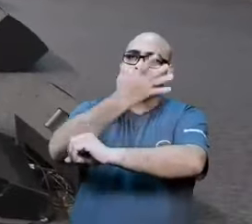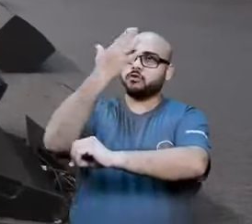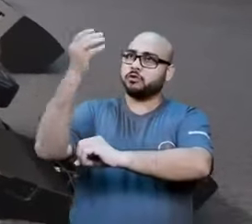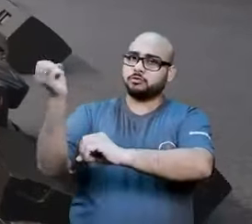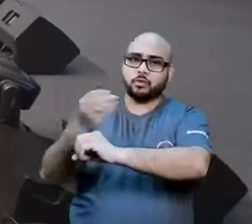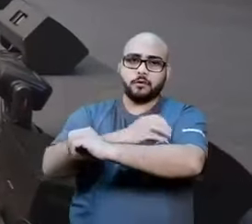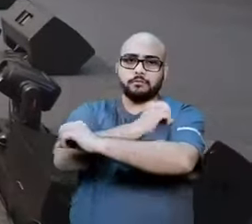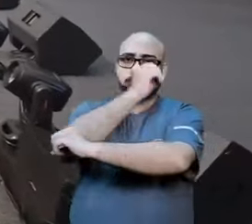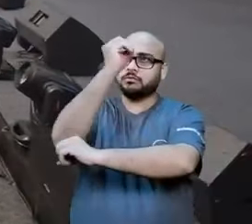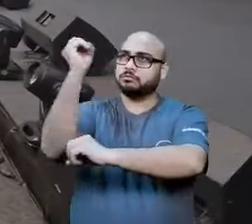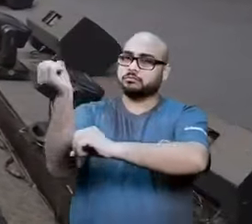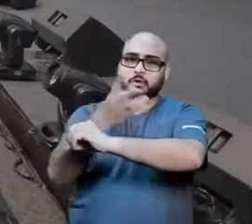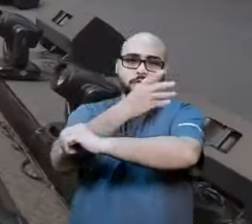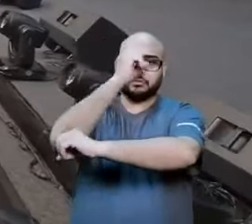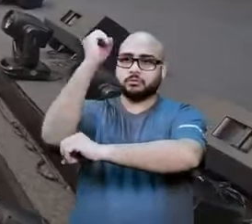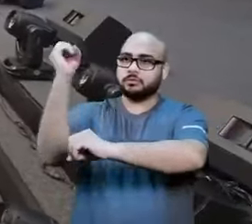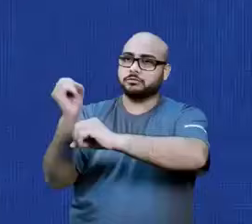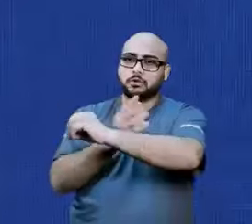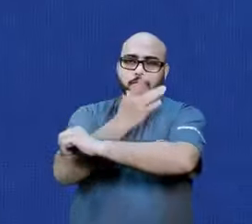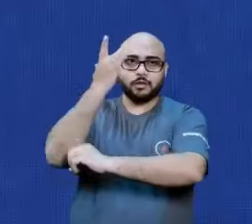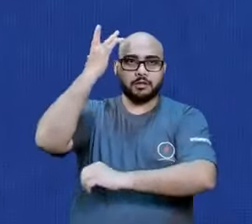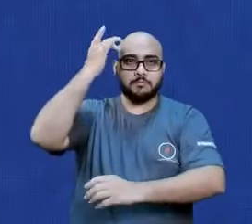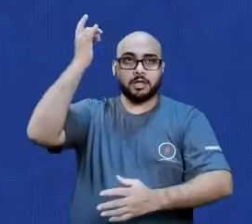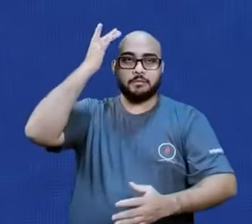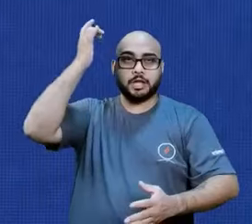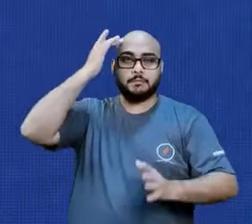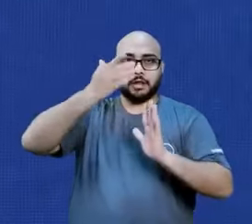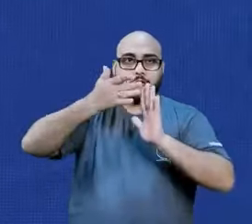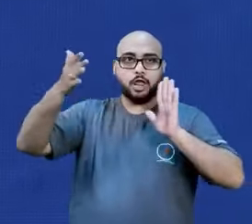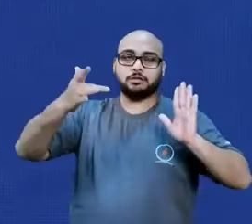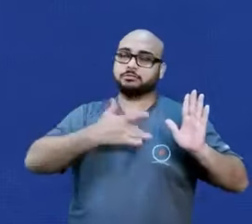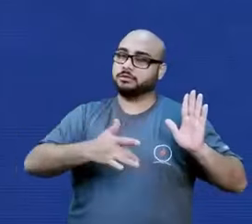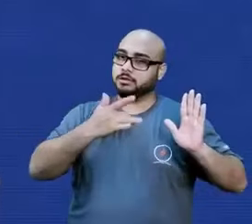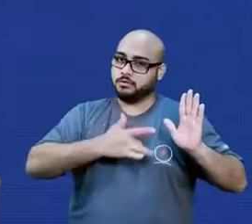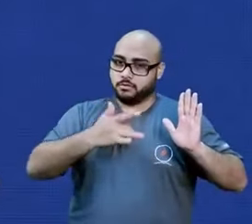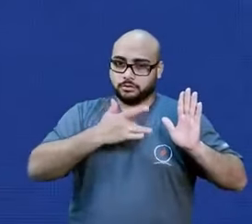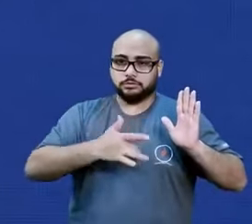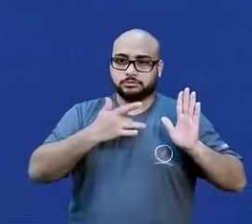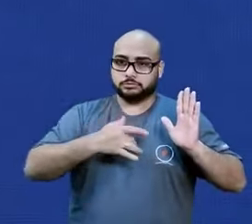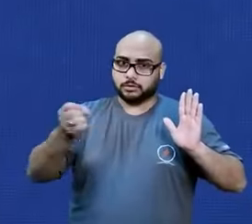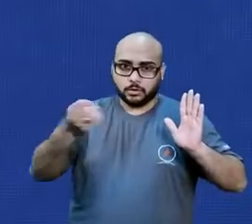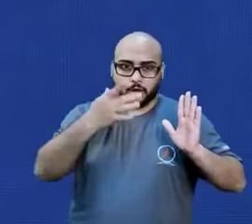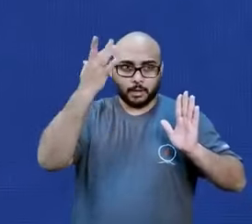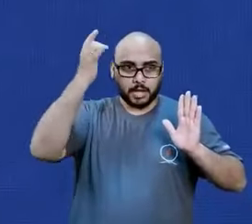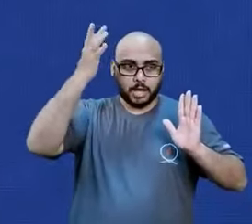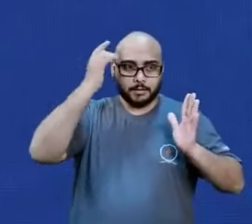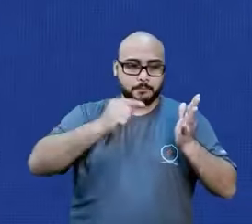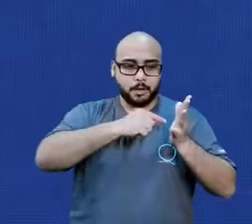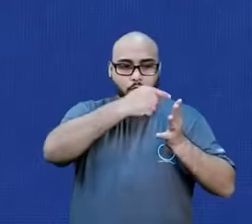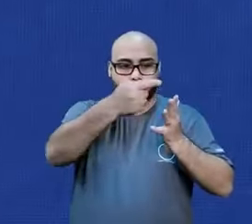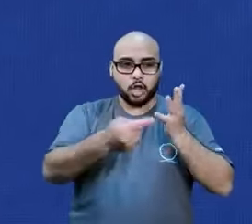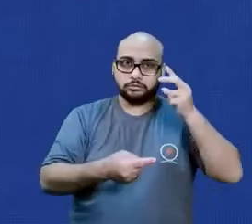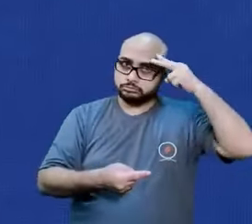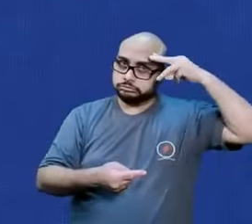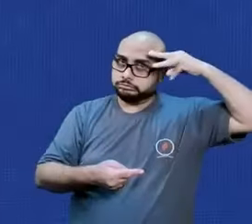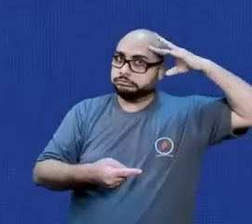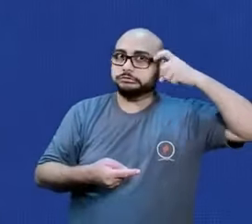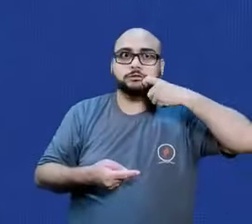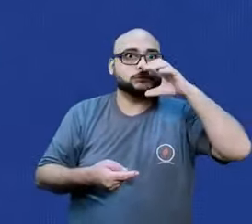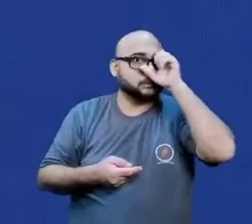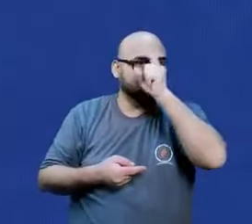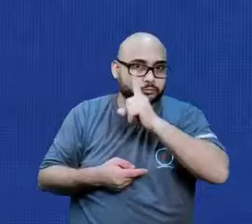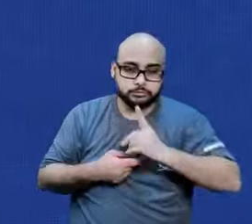dia à meite 1 segundo se levanta uma misericórdia nova de Deus para mim e